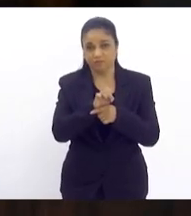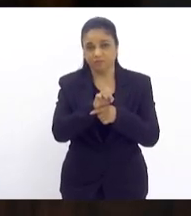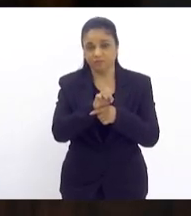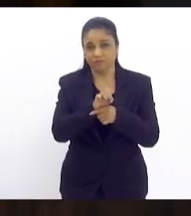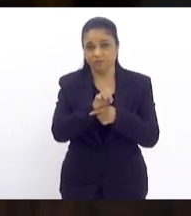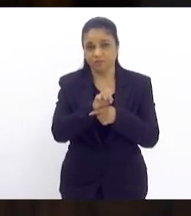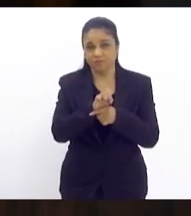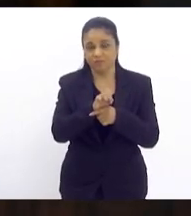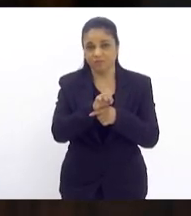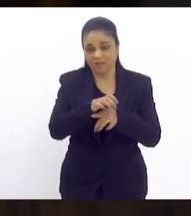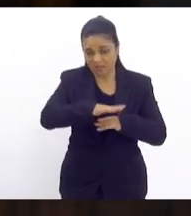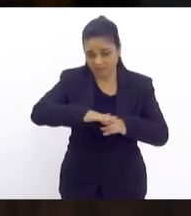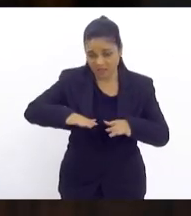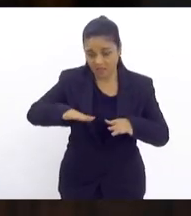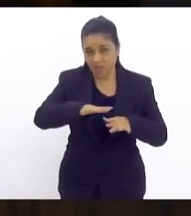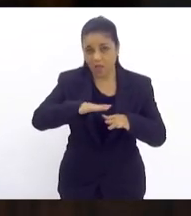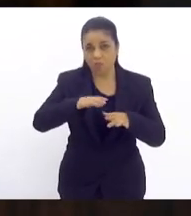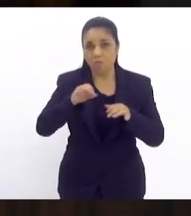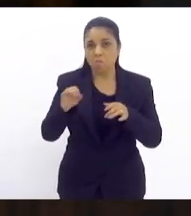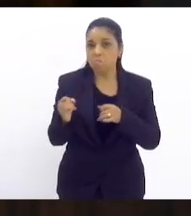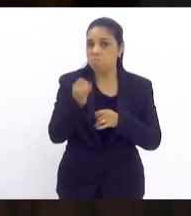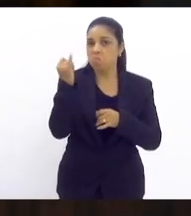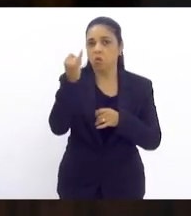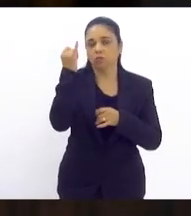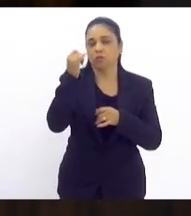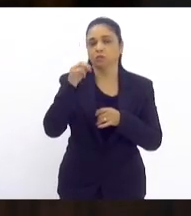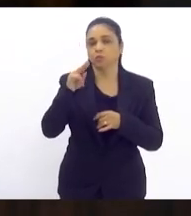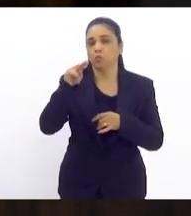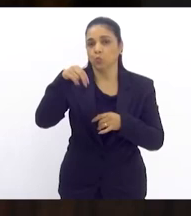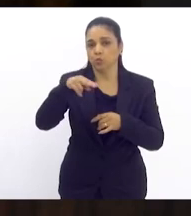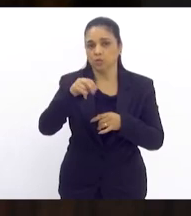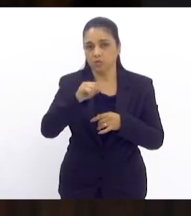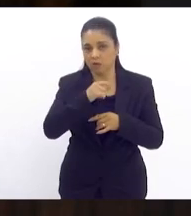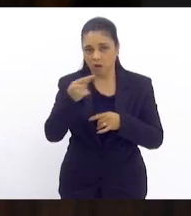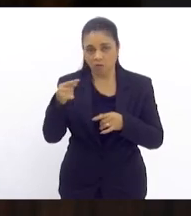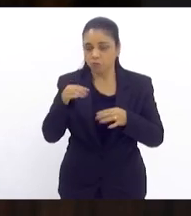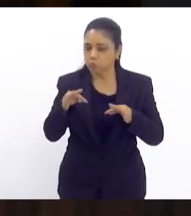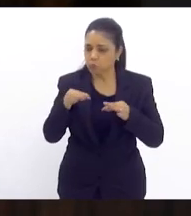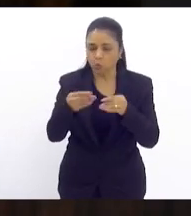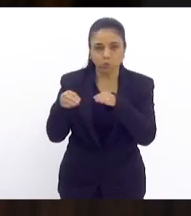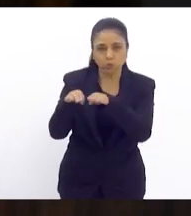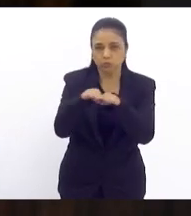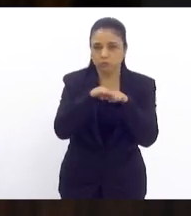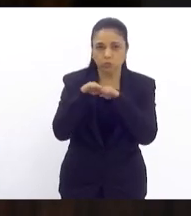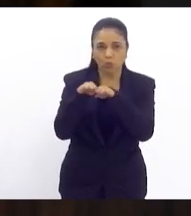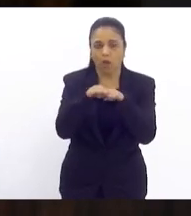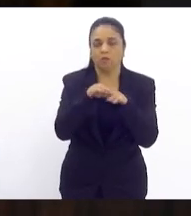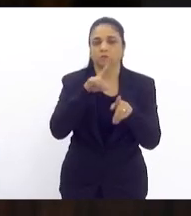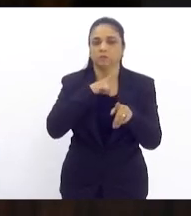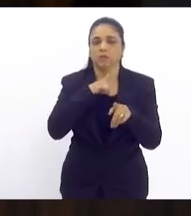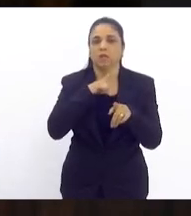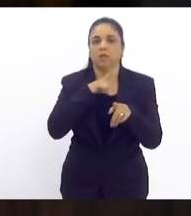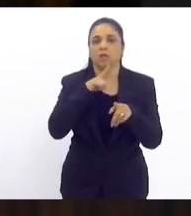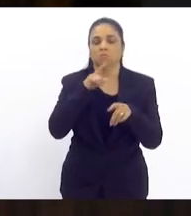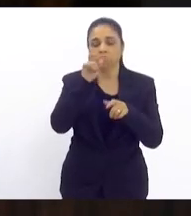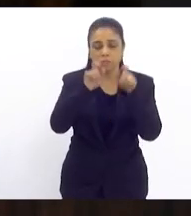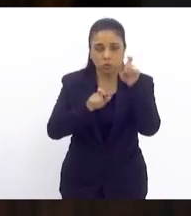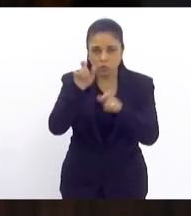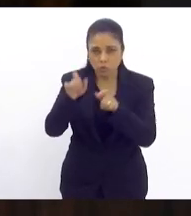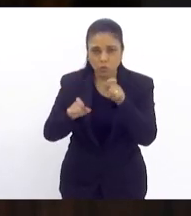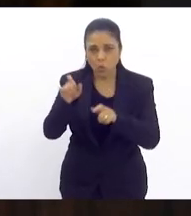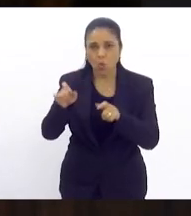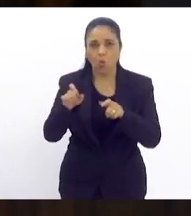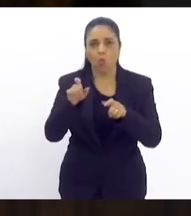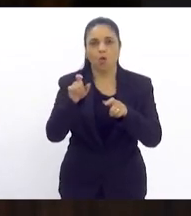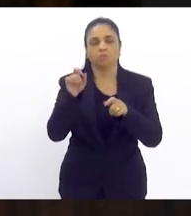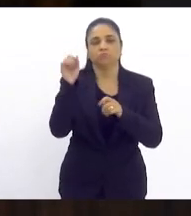importância para a união eu acho que todos são do mesmo tamanho porque todos têm habitantes e de